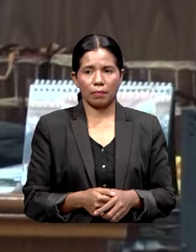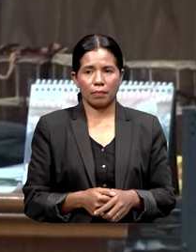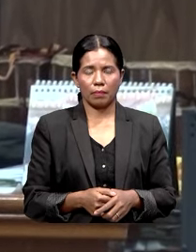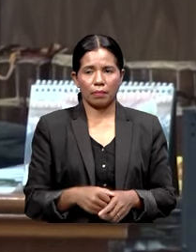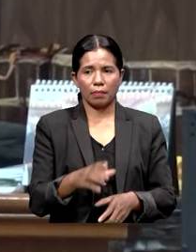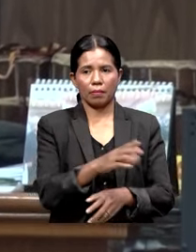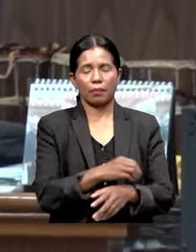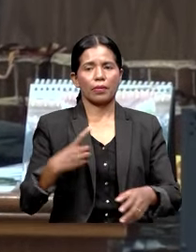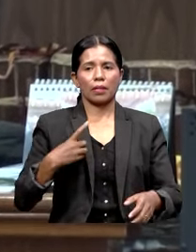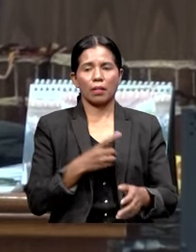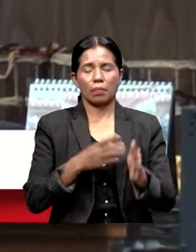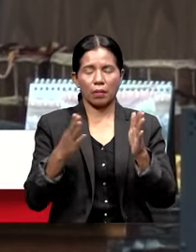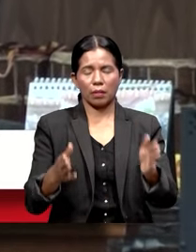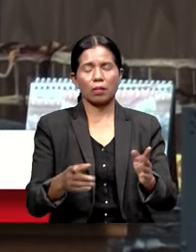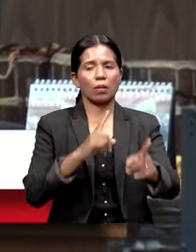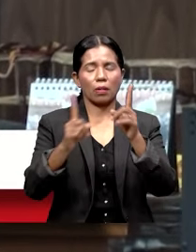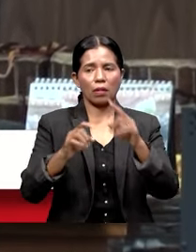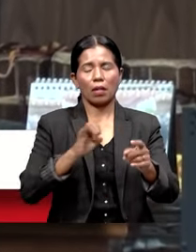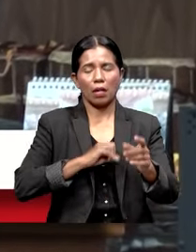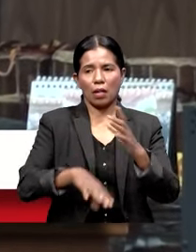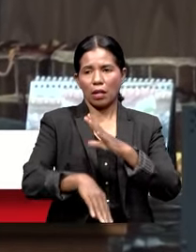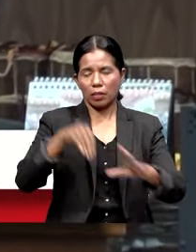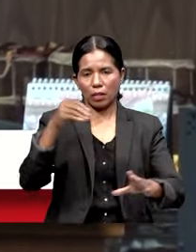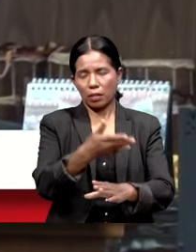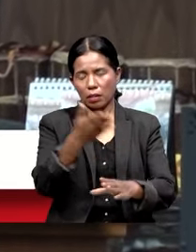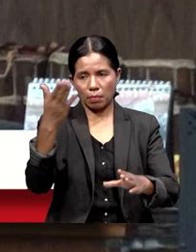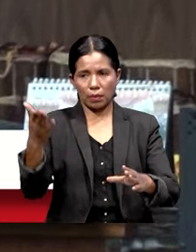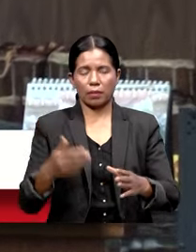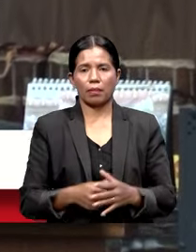Seu deputado, e tabot protesta ao açaí e tabot milia.